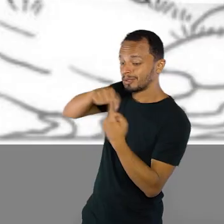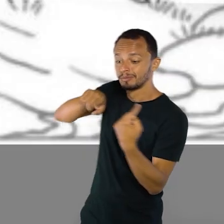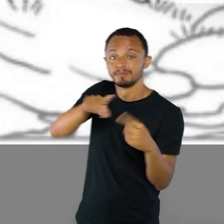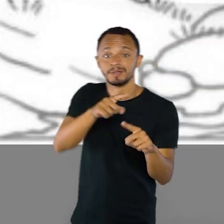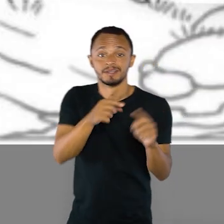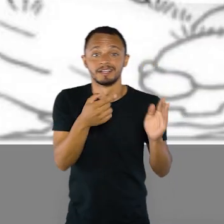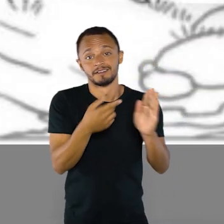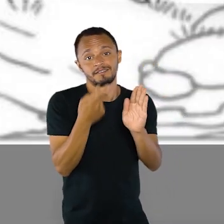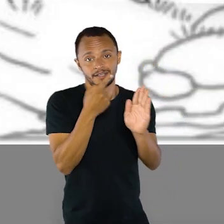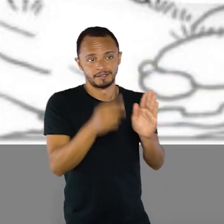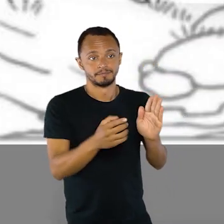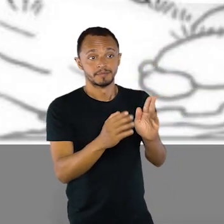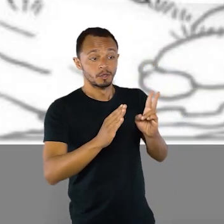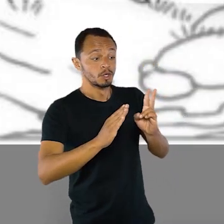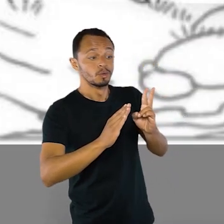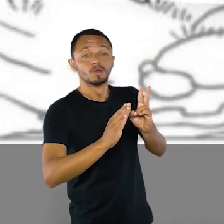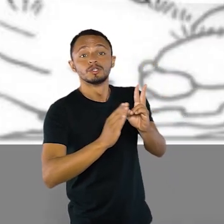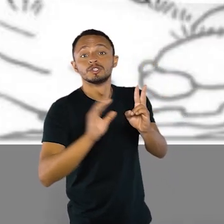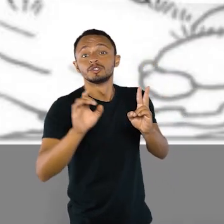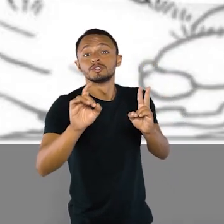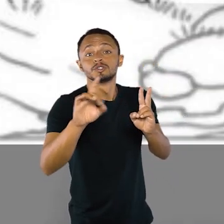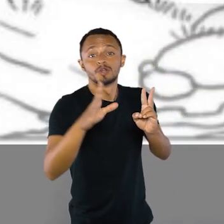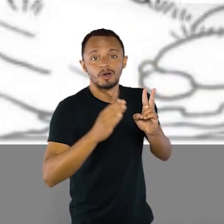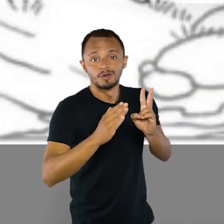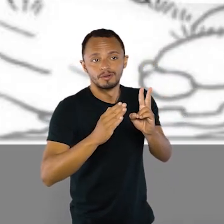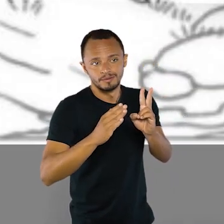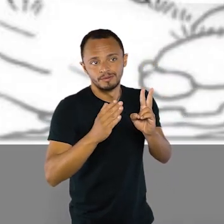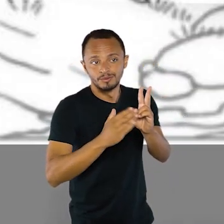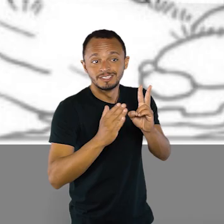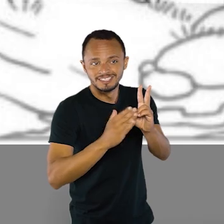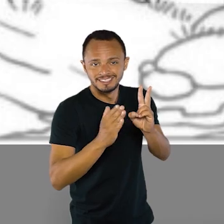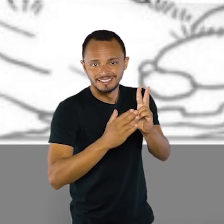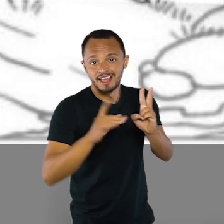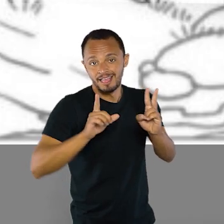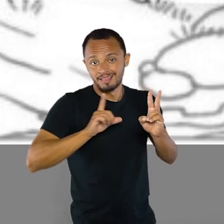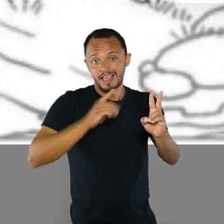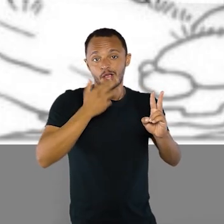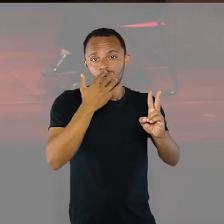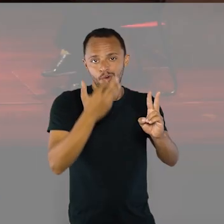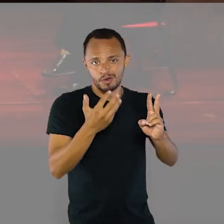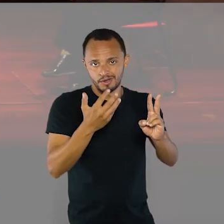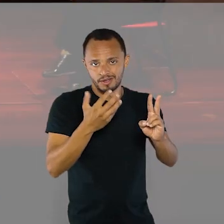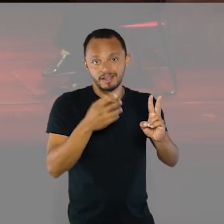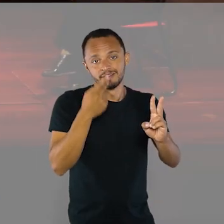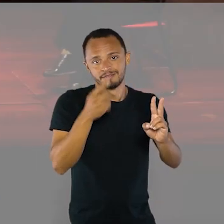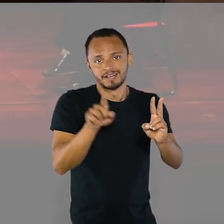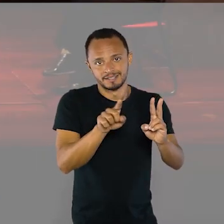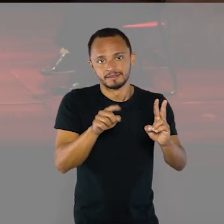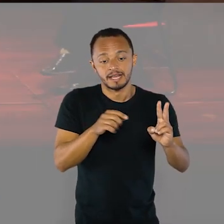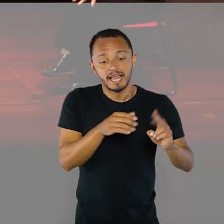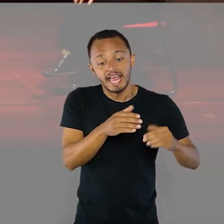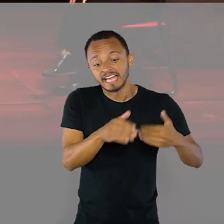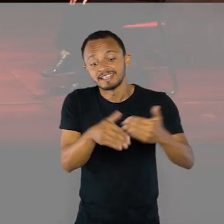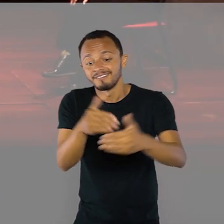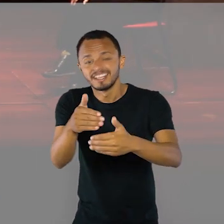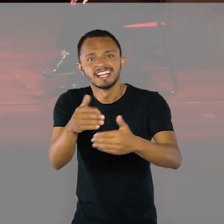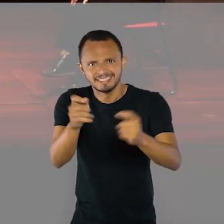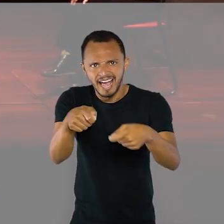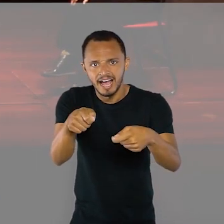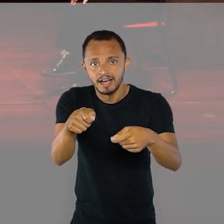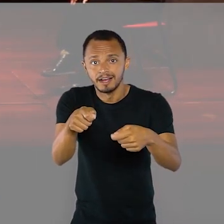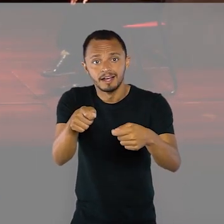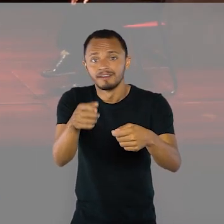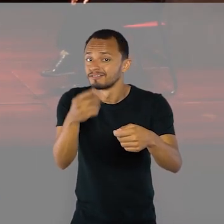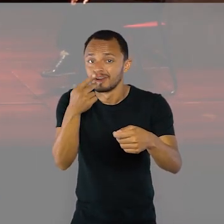eles perguntam, essa fila anda? E agora é o carreiro que está no centro. E ele diz, não anda. Pode virar?